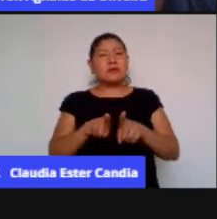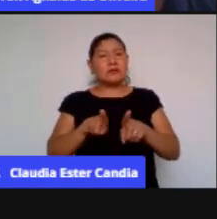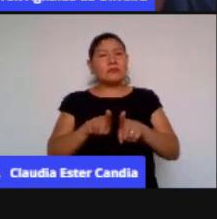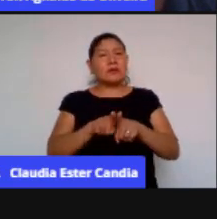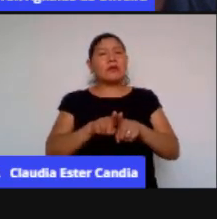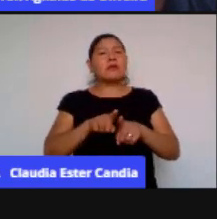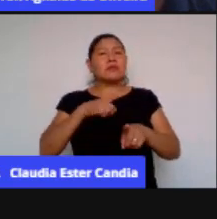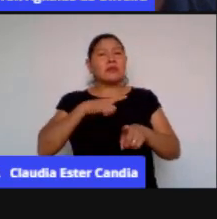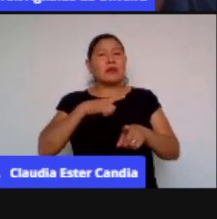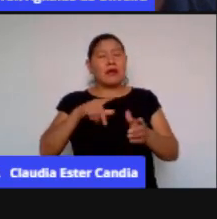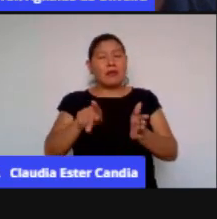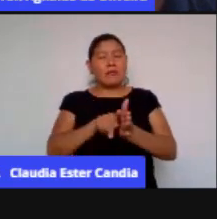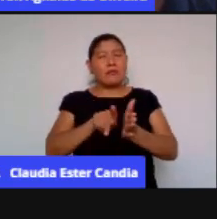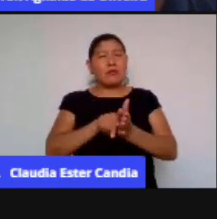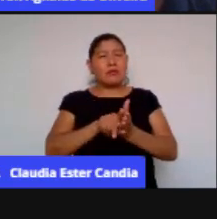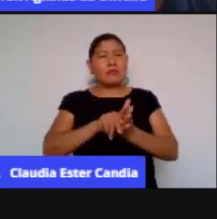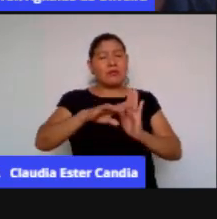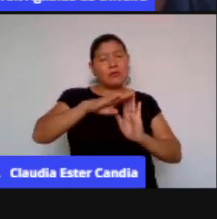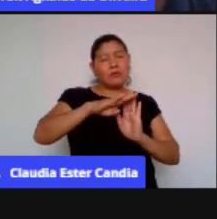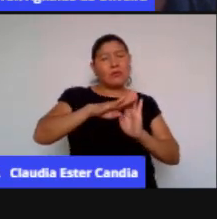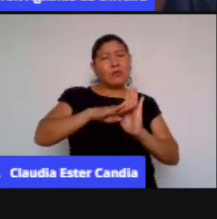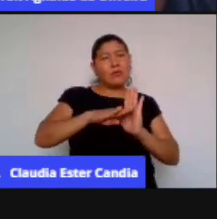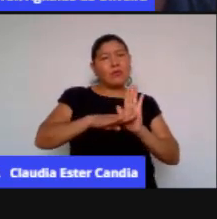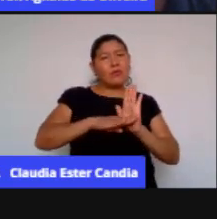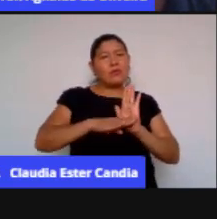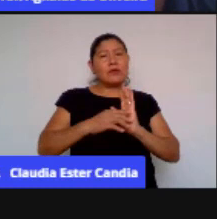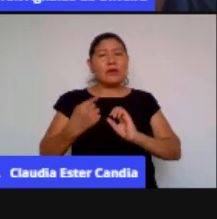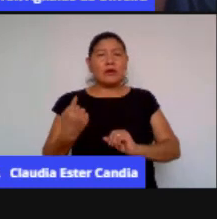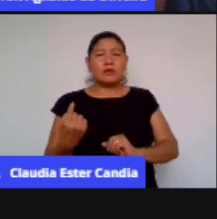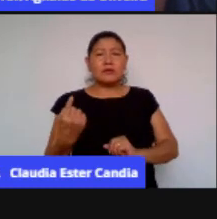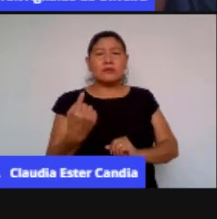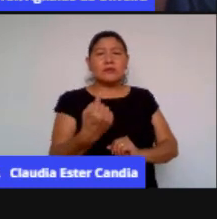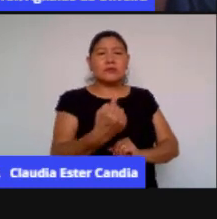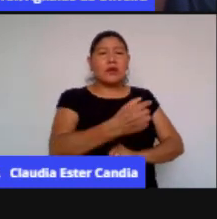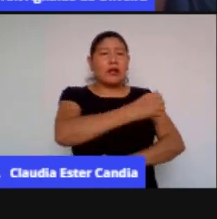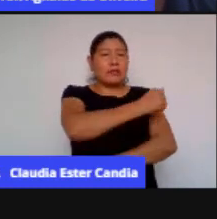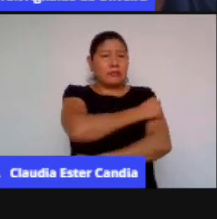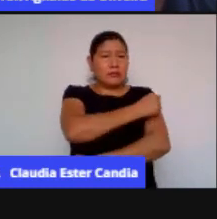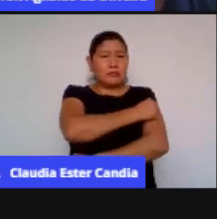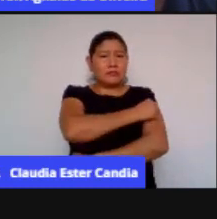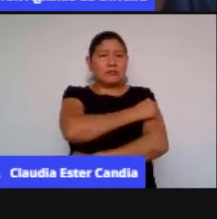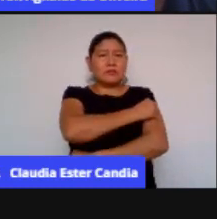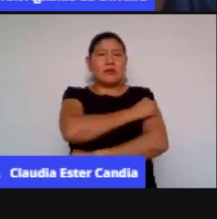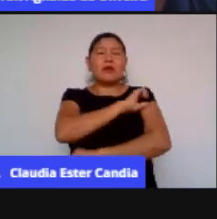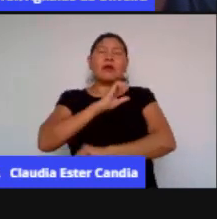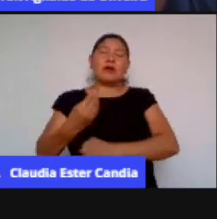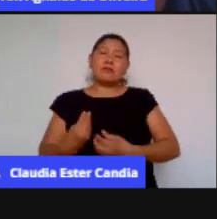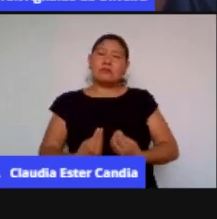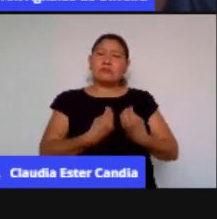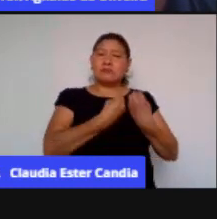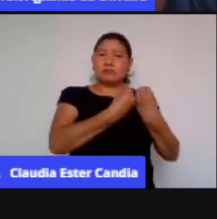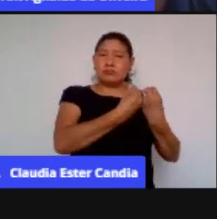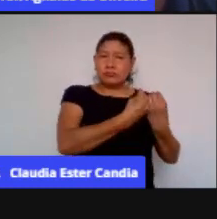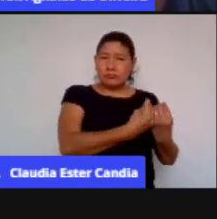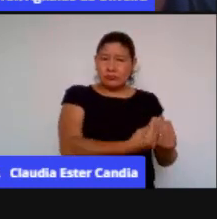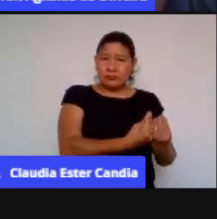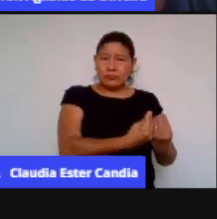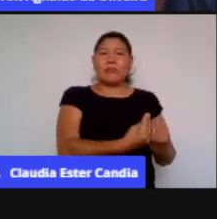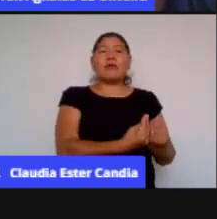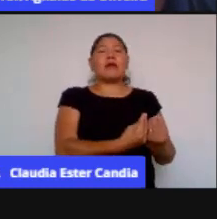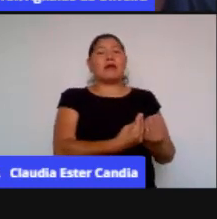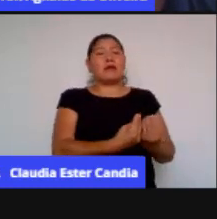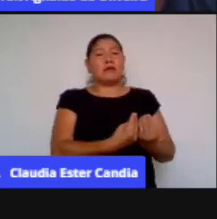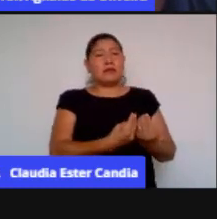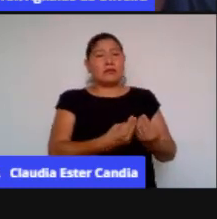seus alunos. E sempre que necessário, de preferência, faça o encaminhamento desses registros, dessa